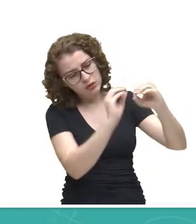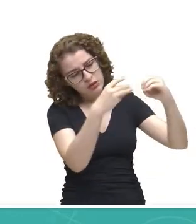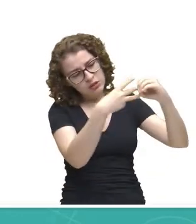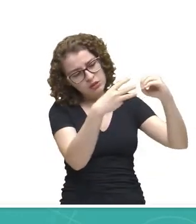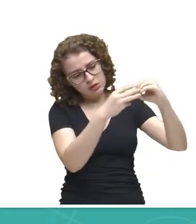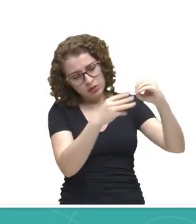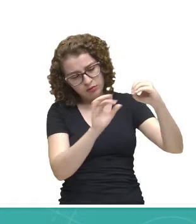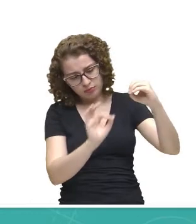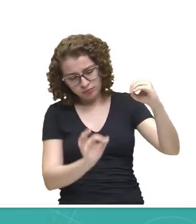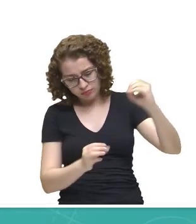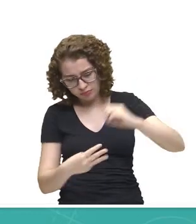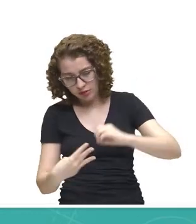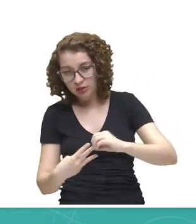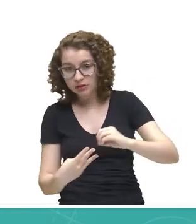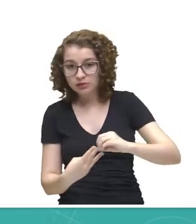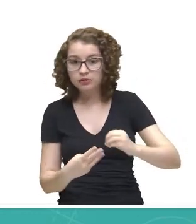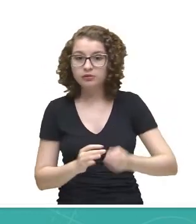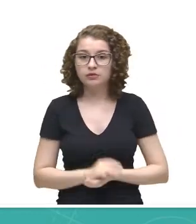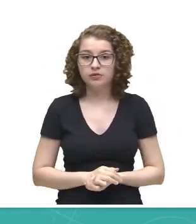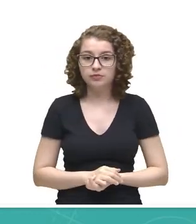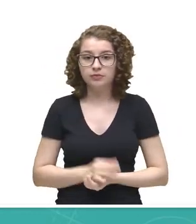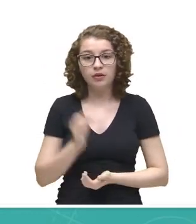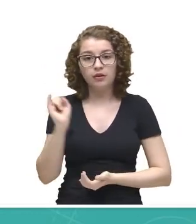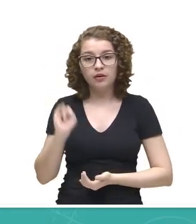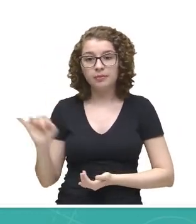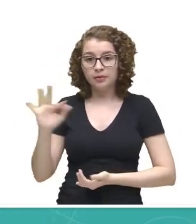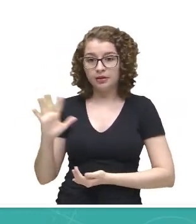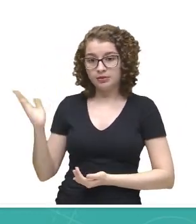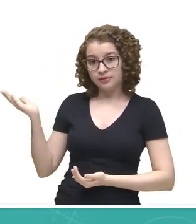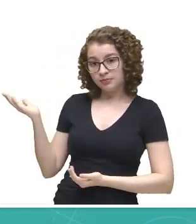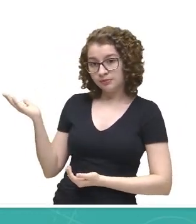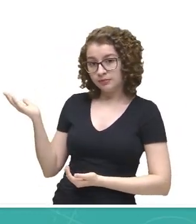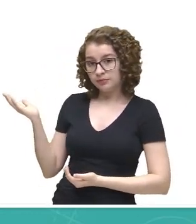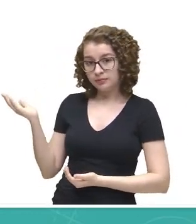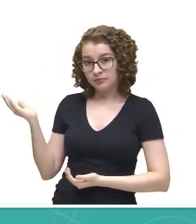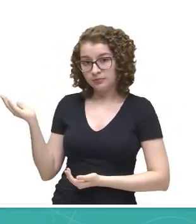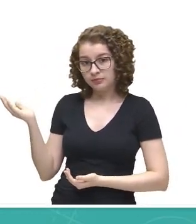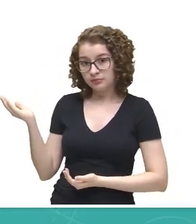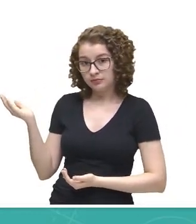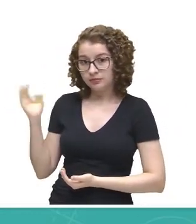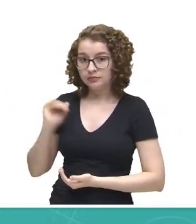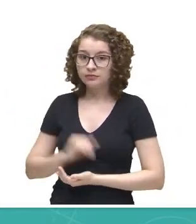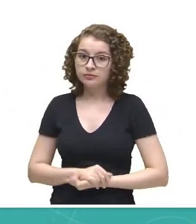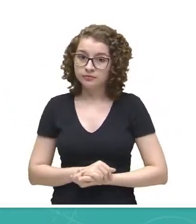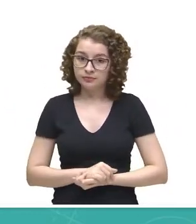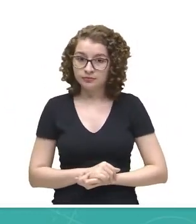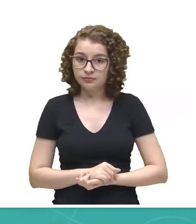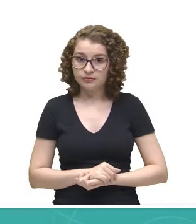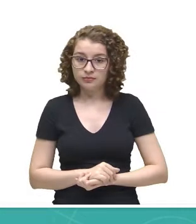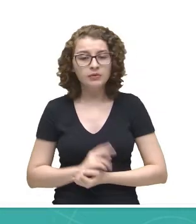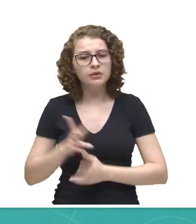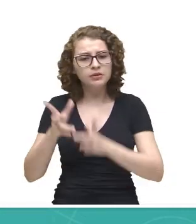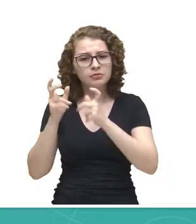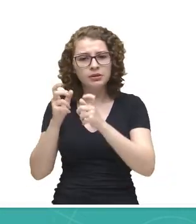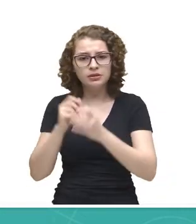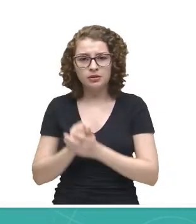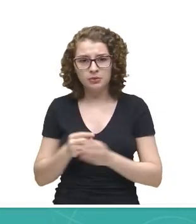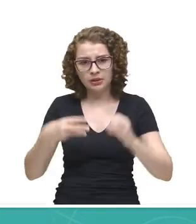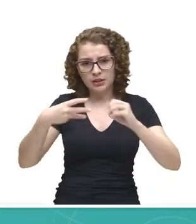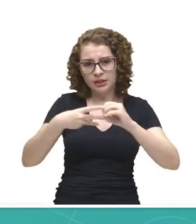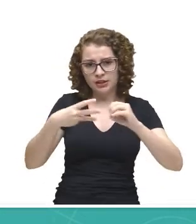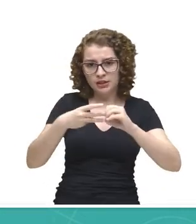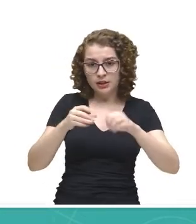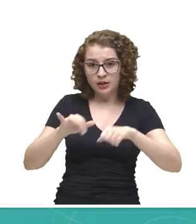uma representação desse tipo de tecido, Aqui a gente observa células de gordura, olha só,